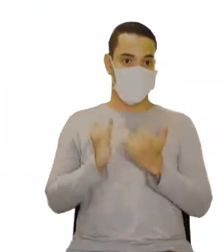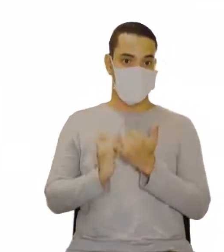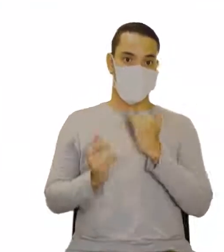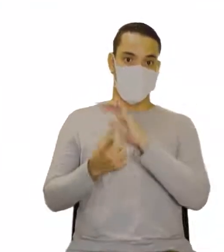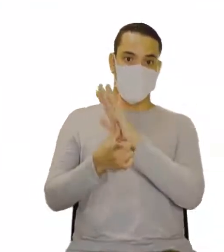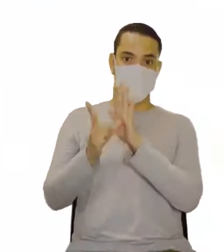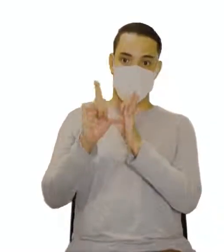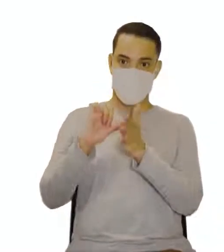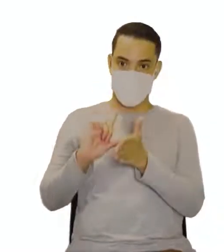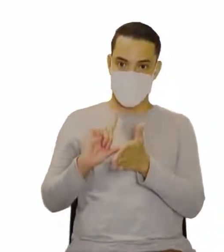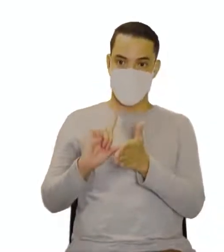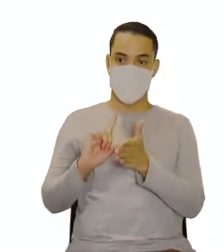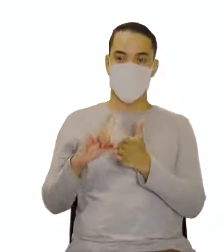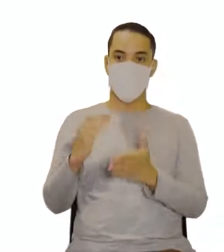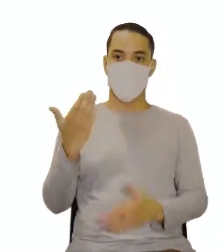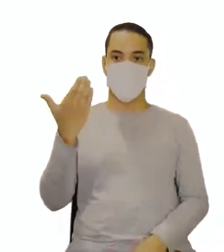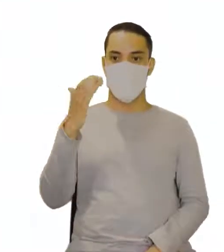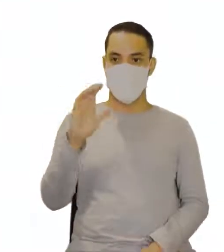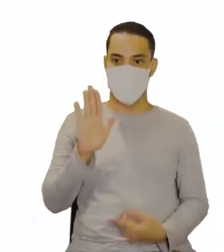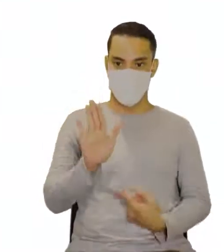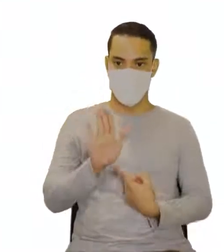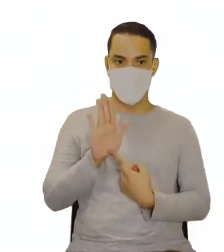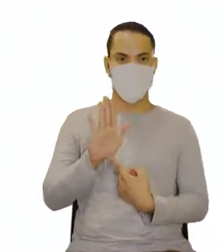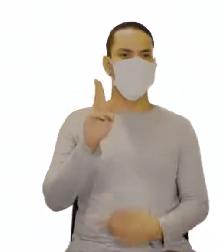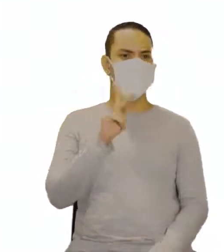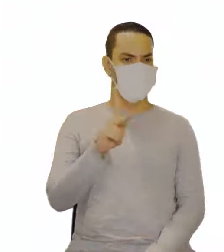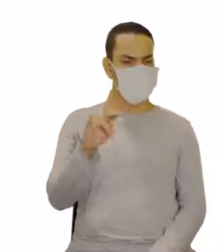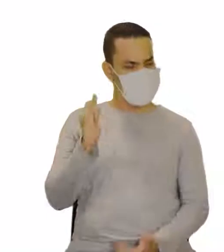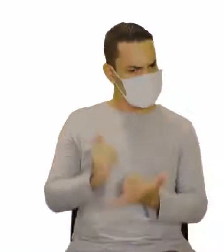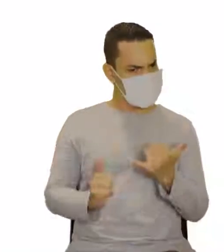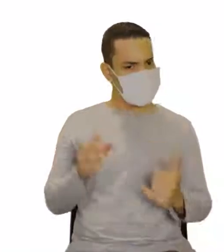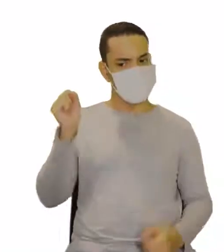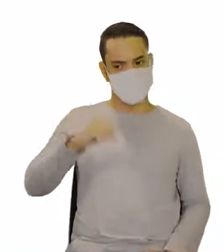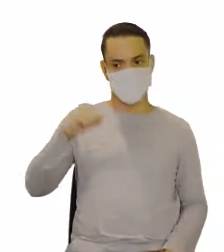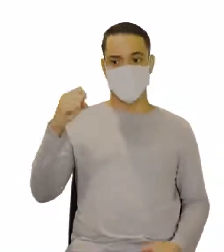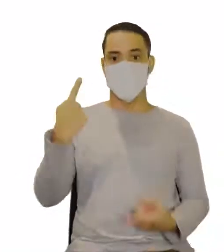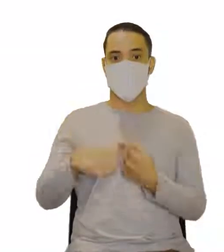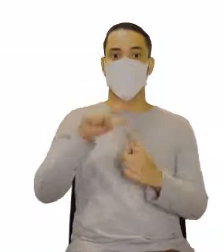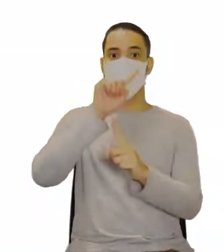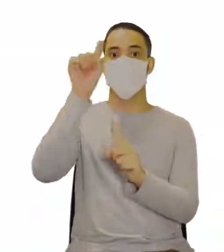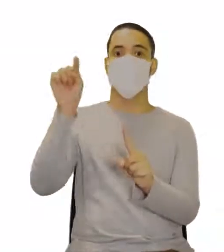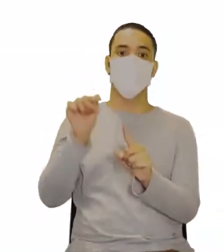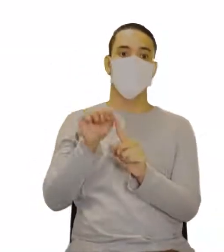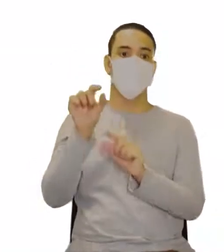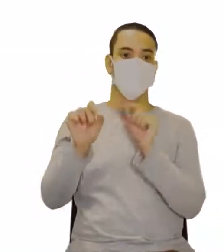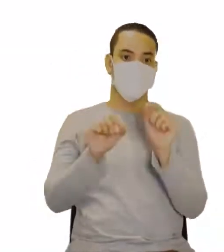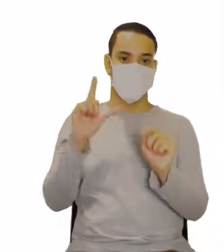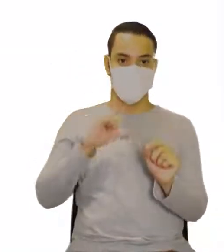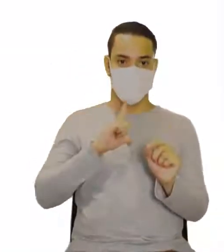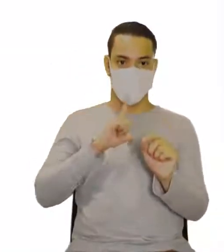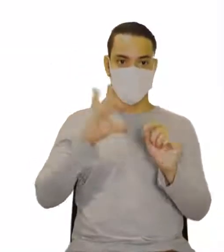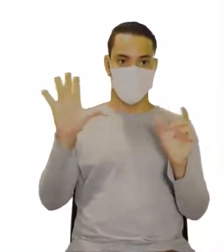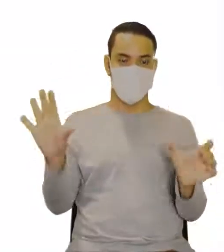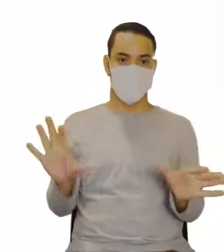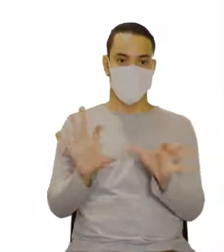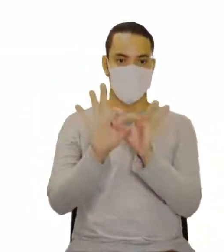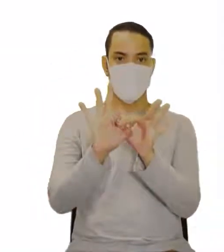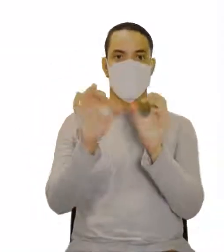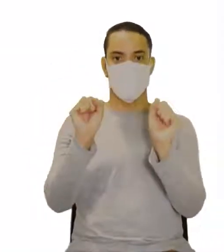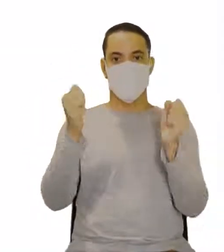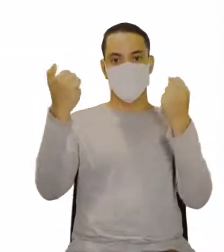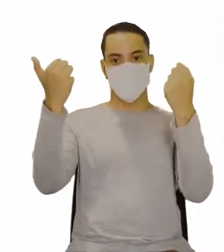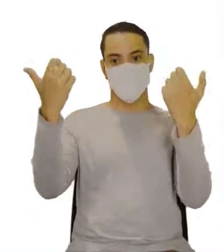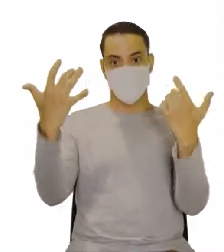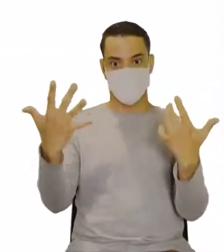que eu coloquei em série. Professor, é parecida? É, porque qual é o objetivo? Se eu tenho uma associação, eu posso fazer